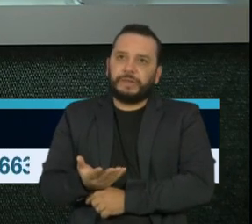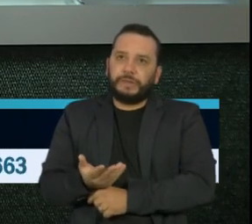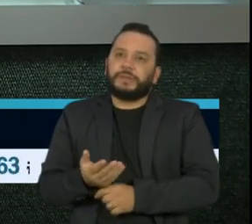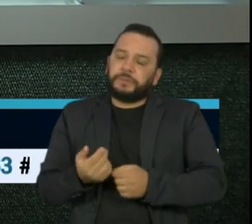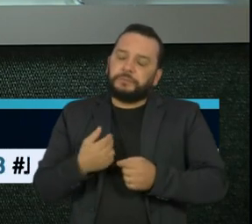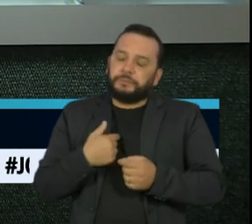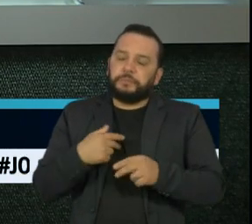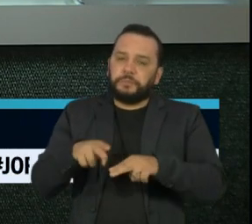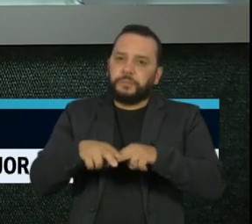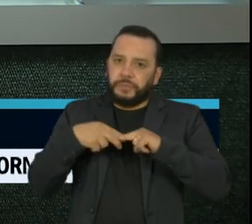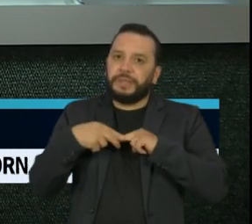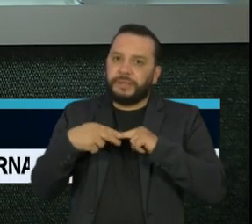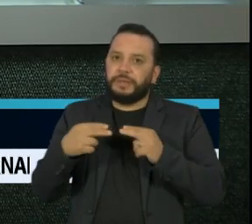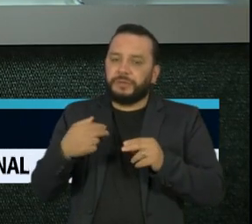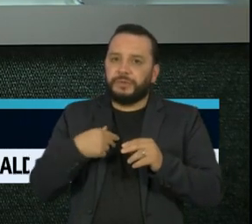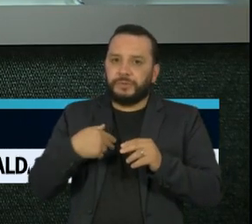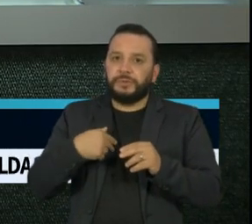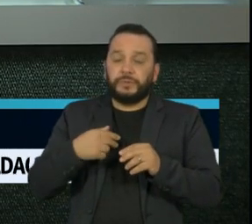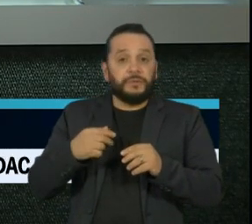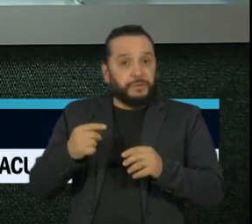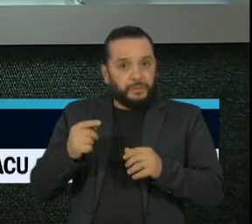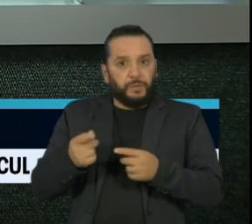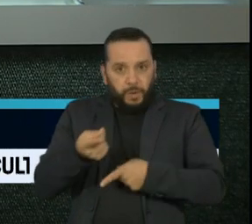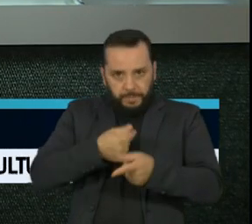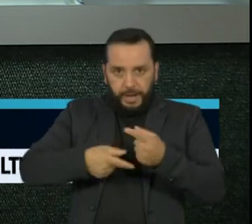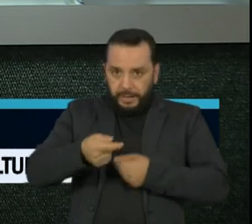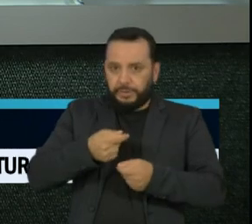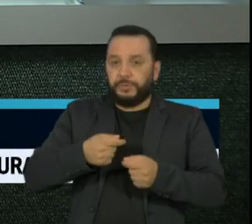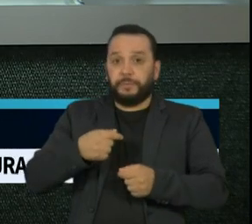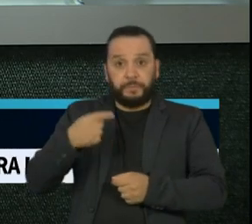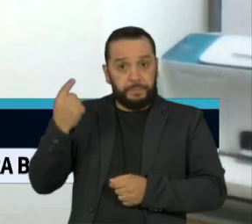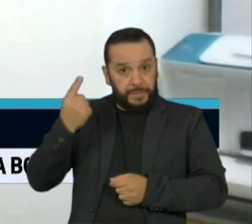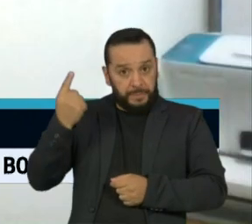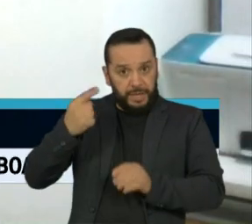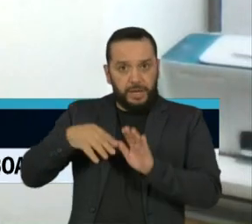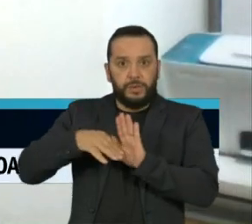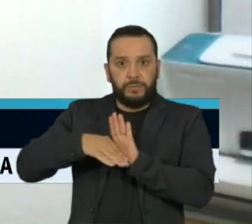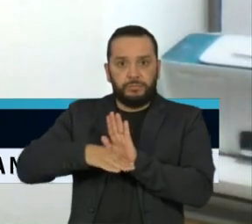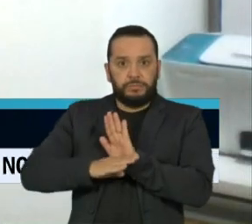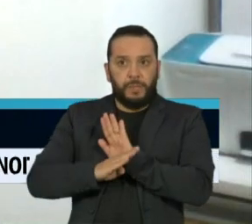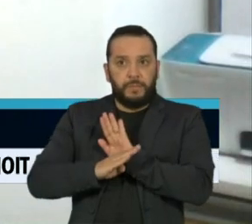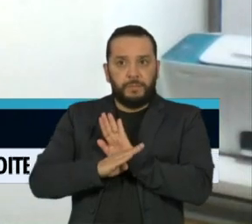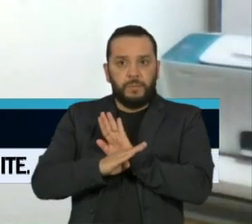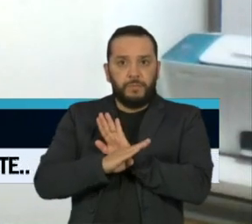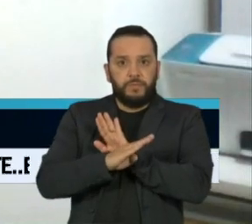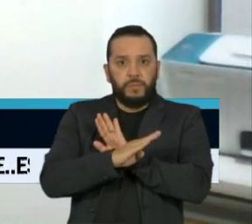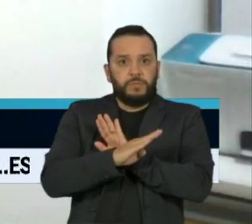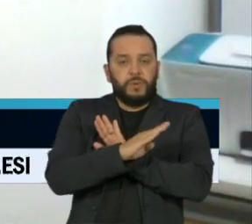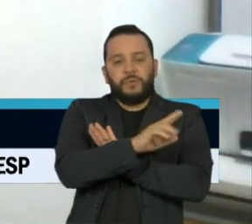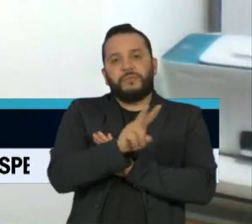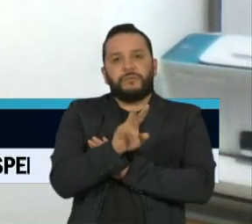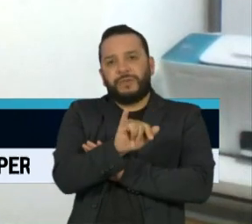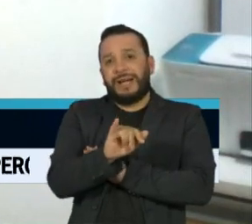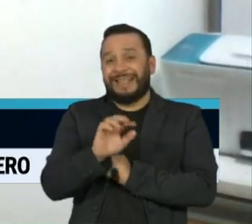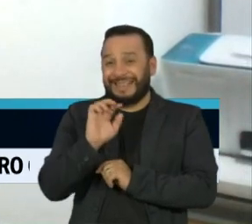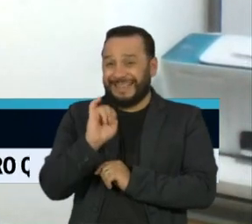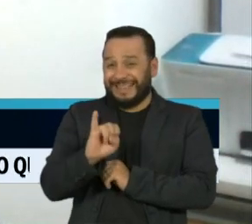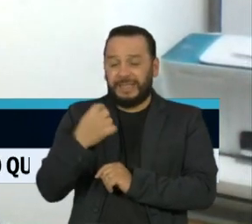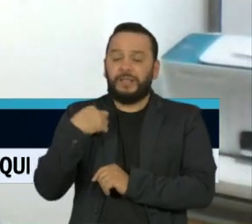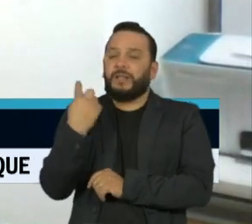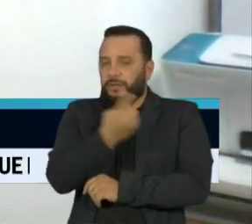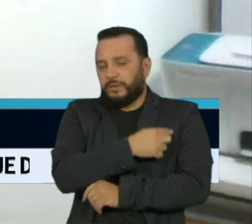vai recuperar primeiro se nós tivermos a liberação